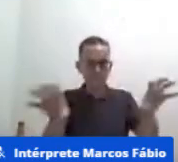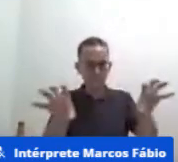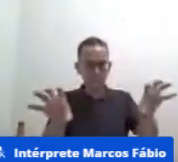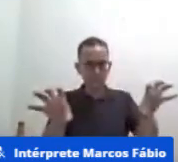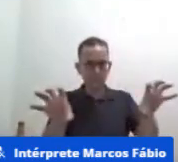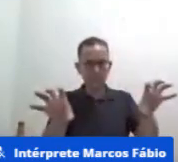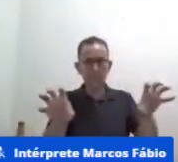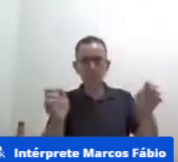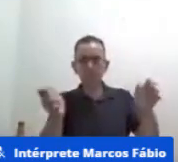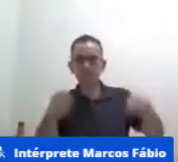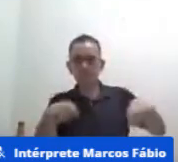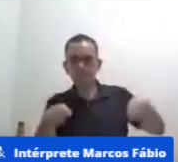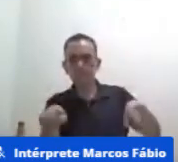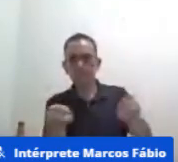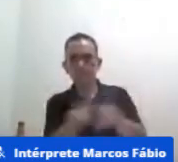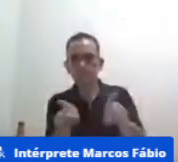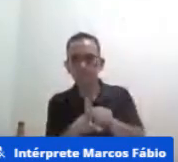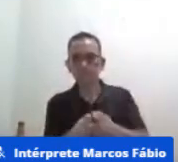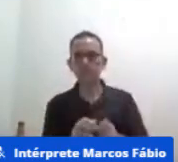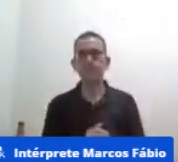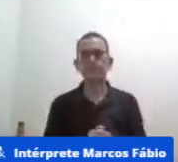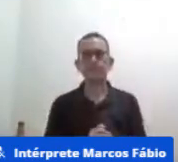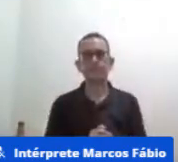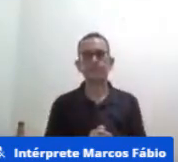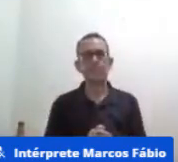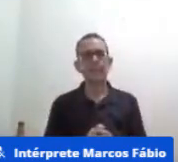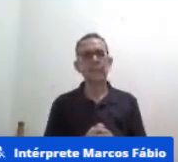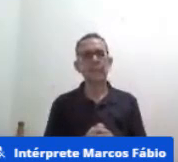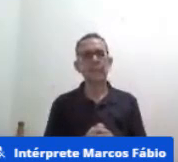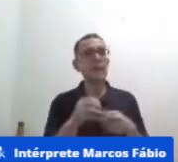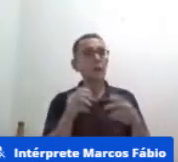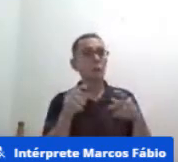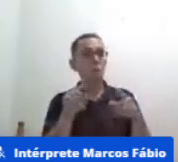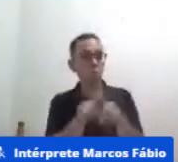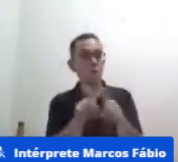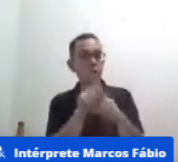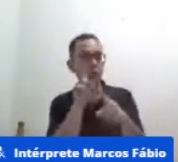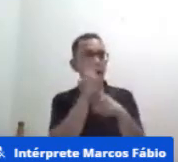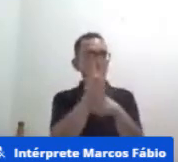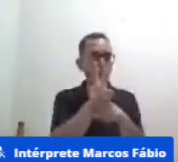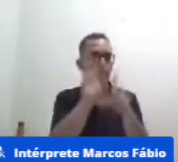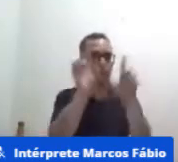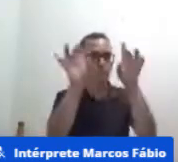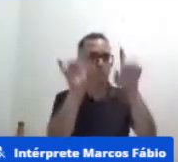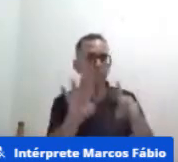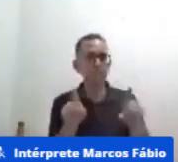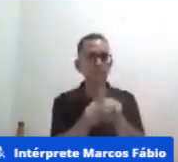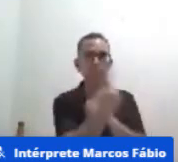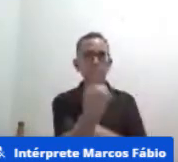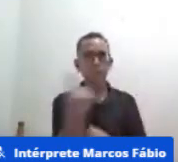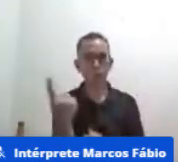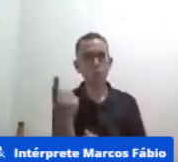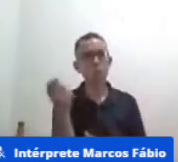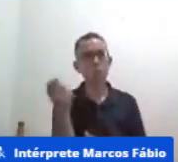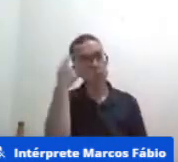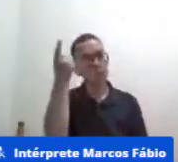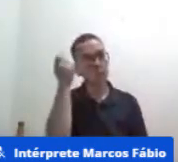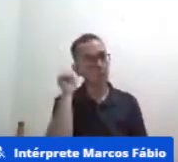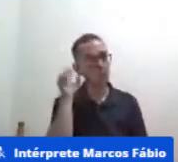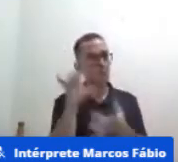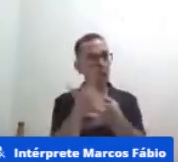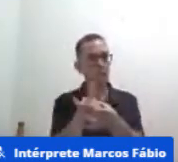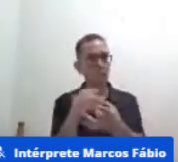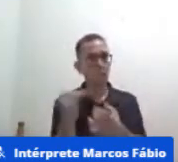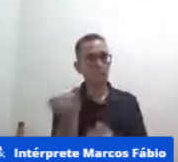particularidades e a especificidade de cada um. Então, isso tem que ser levado em consideração. Sempre.